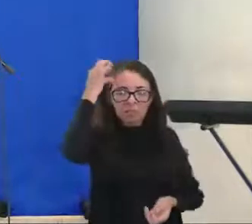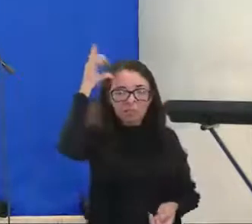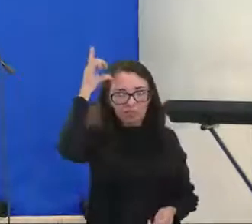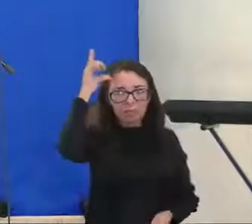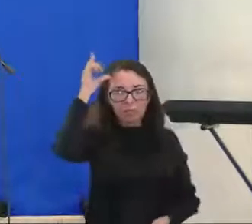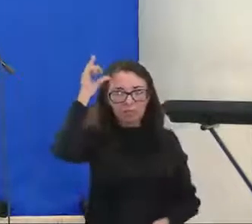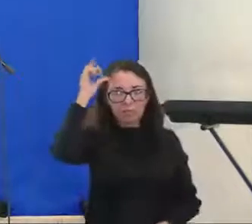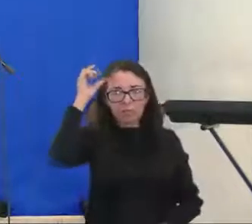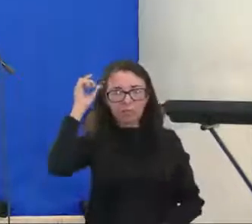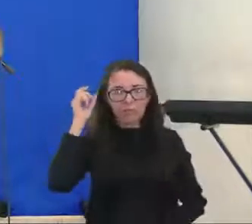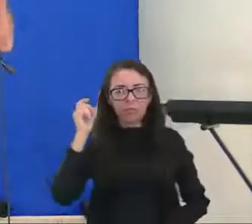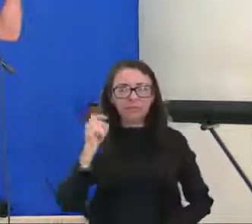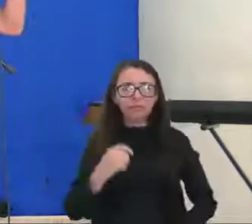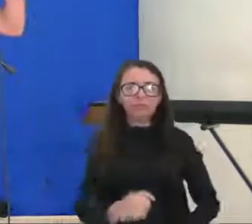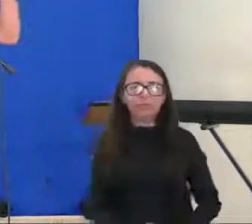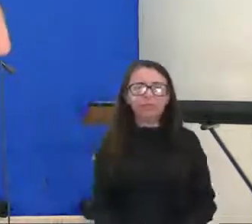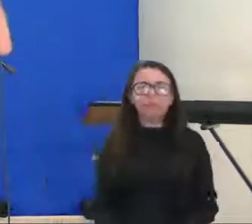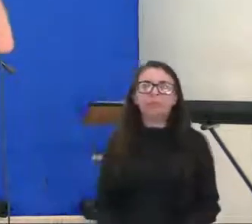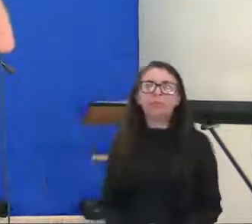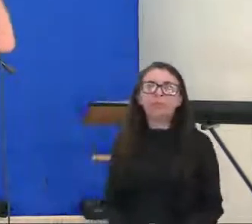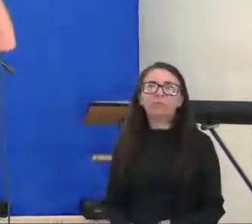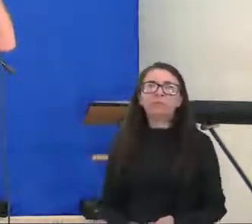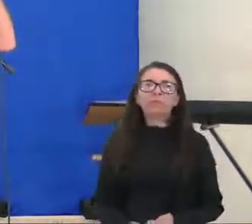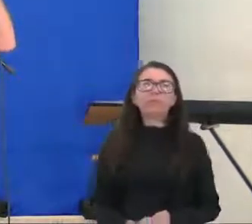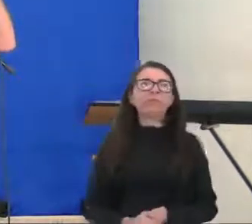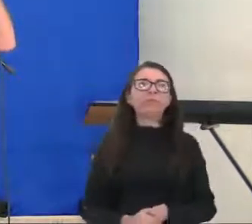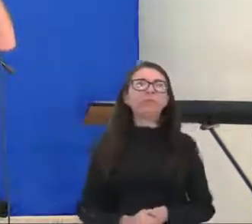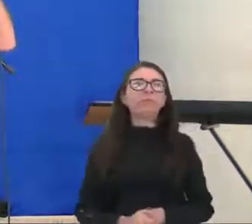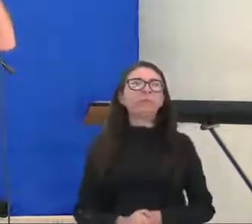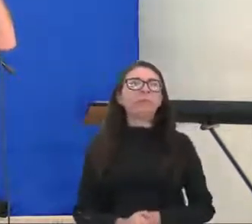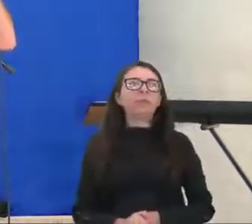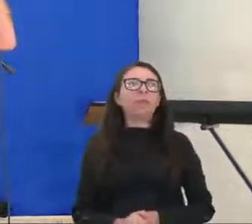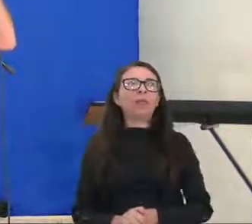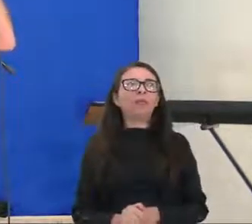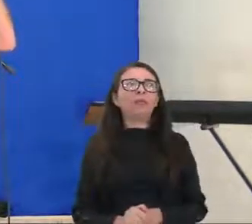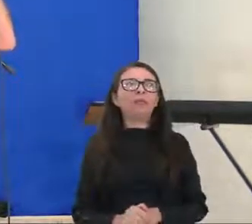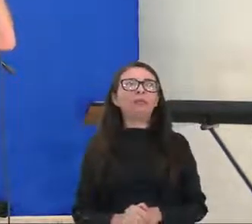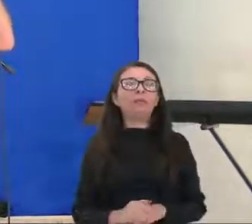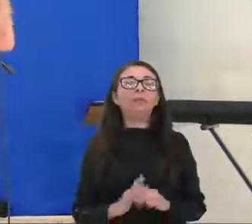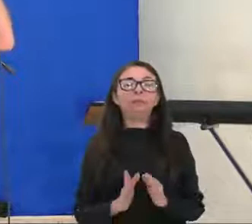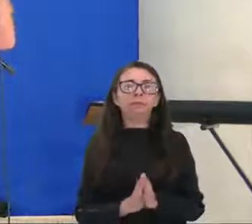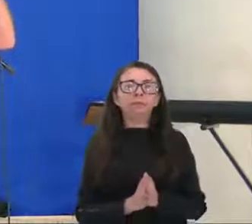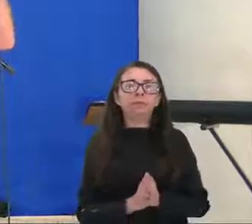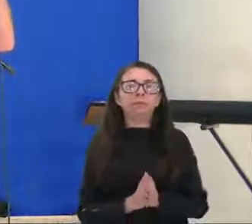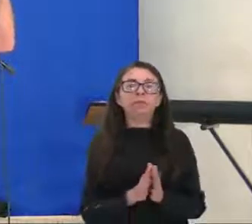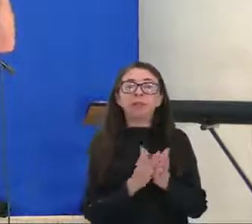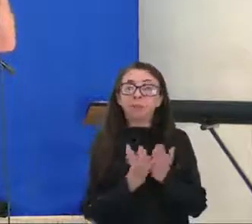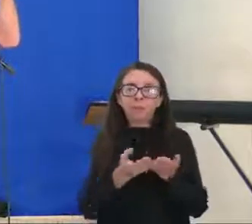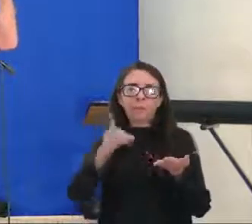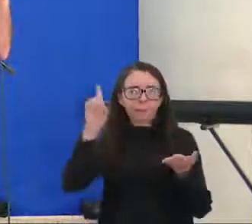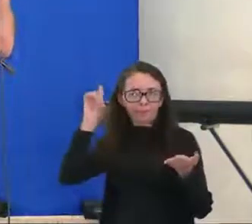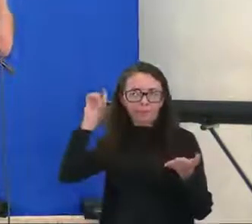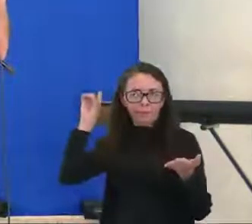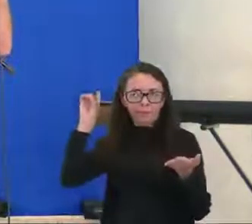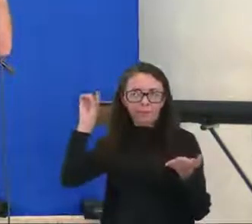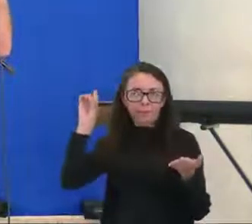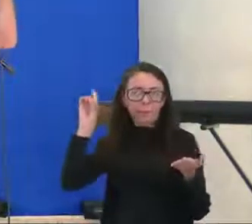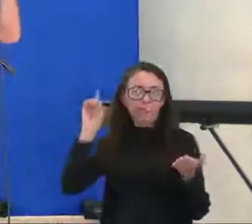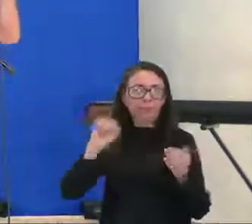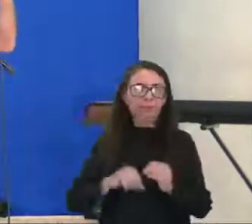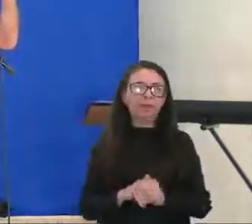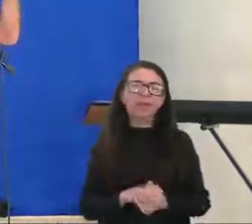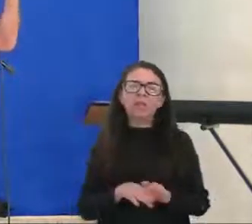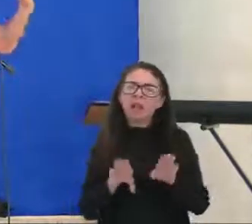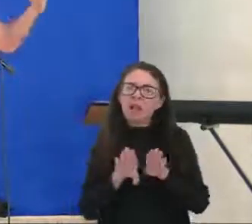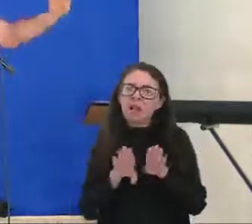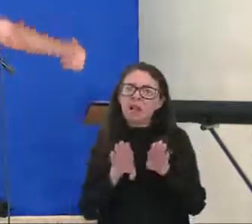essa questão. Colocar um Deus no andor, né? Caminhar em procissão, né? Tá claro. E eu